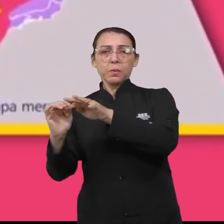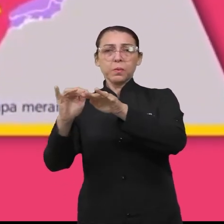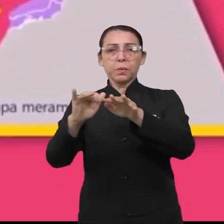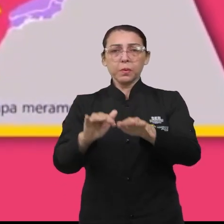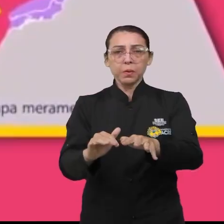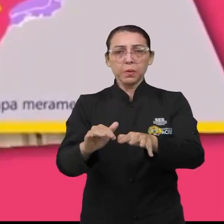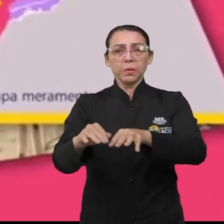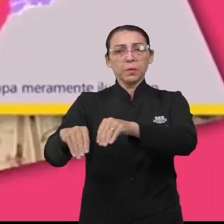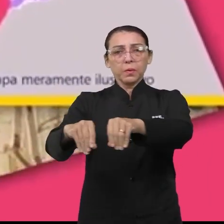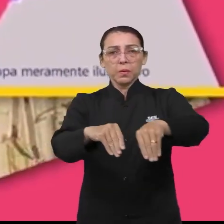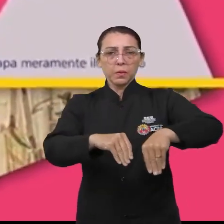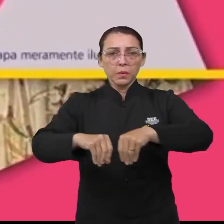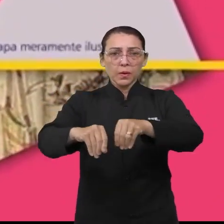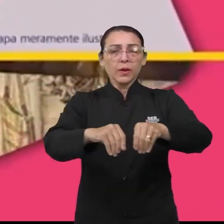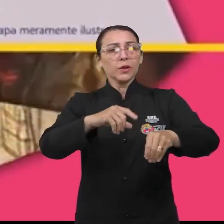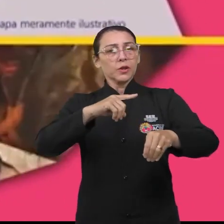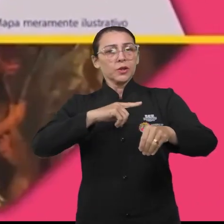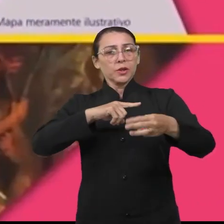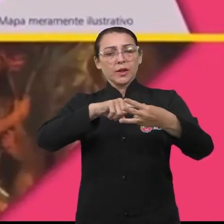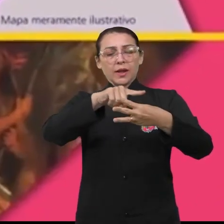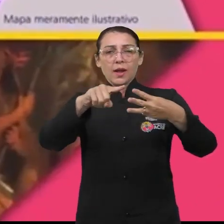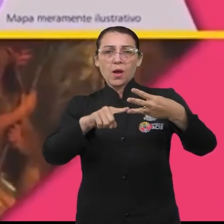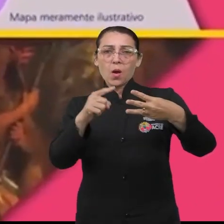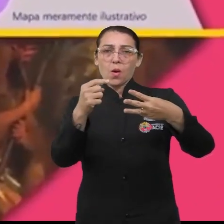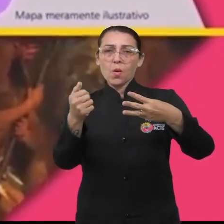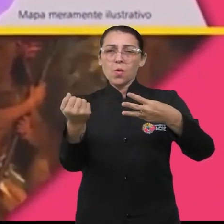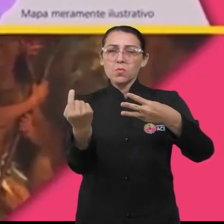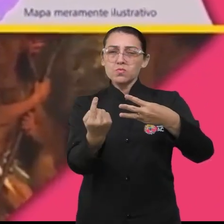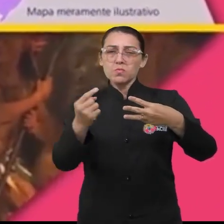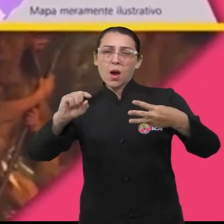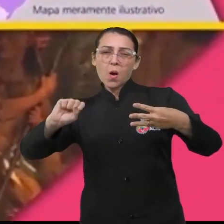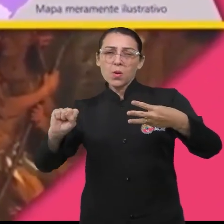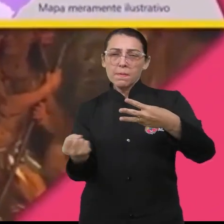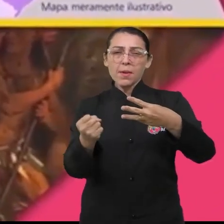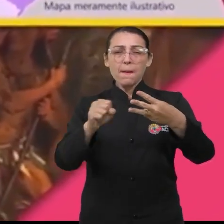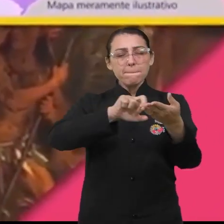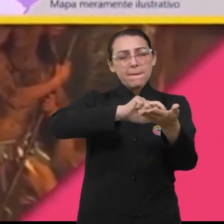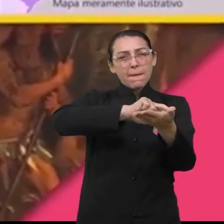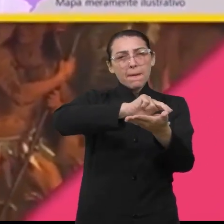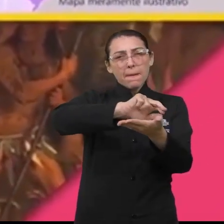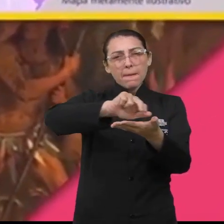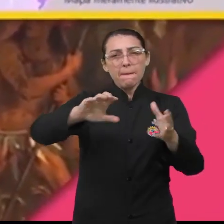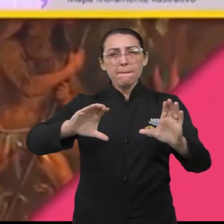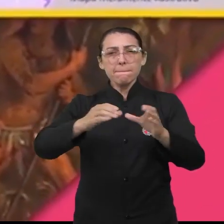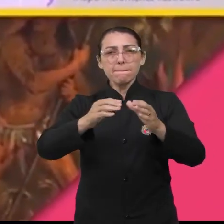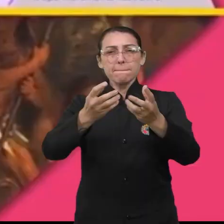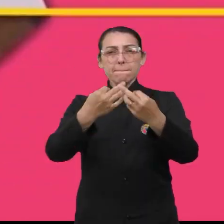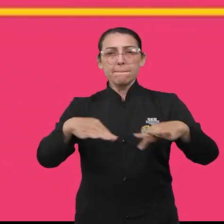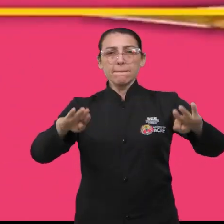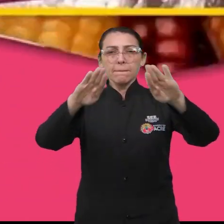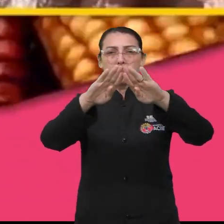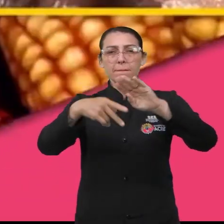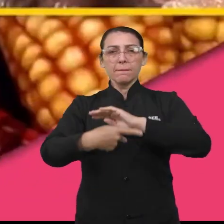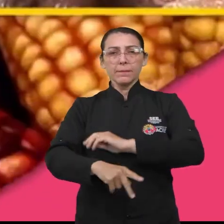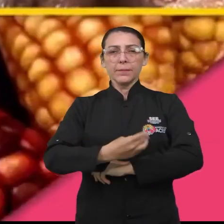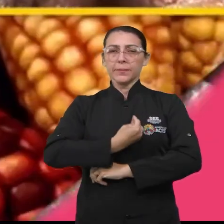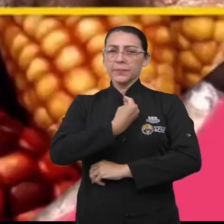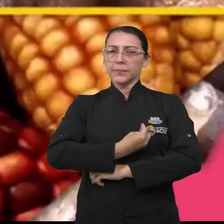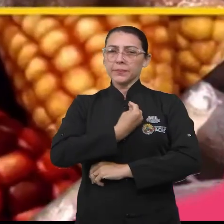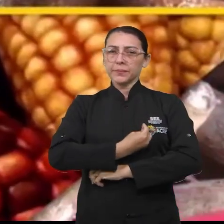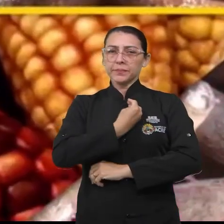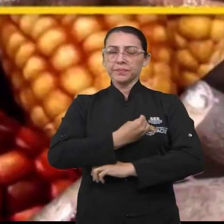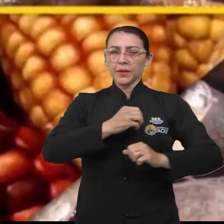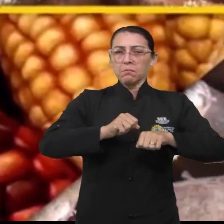terras brasileiras, havia de 1 a 8 milhões de índios de vários grupos e tribos por aqui. Eles